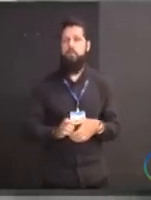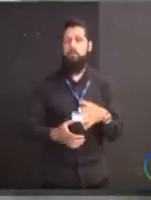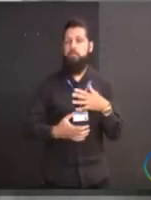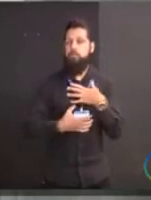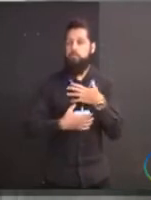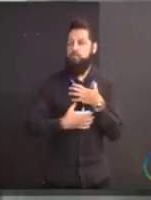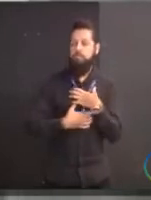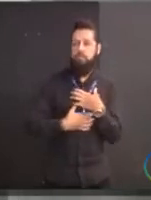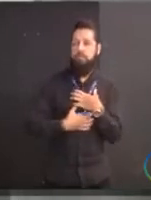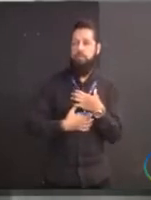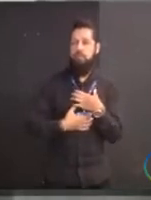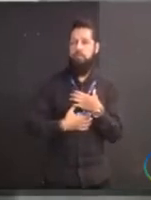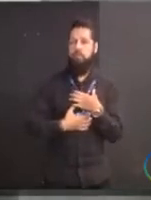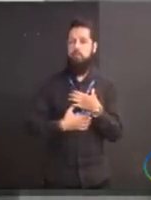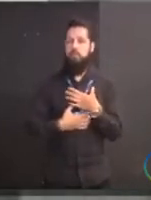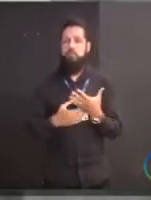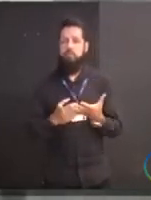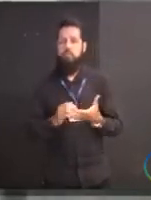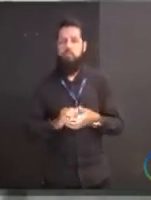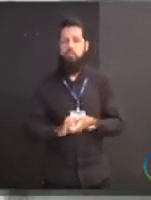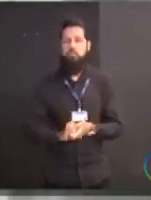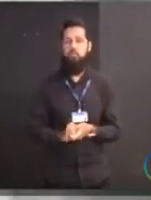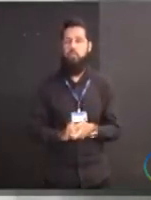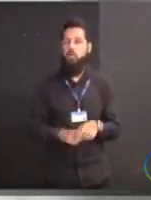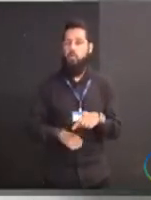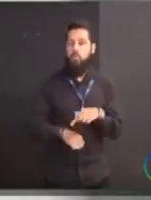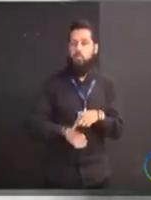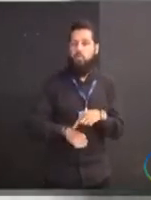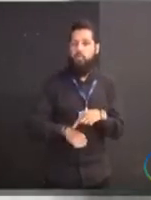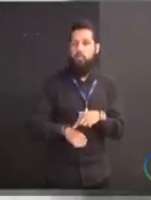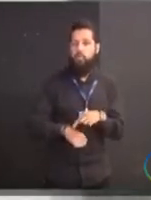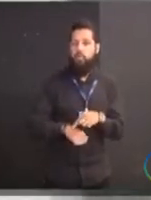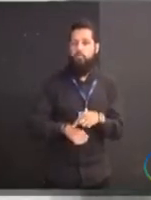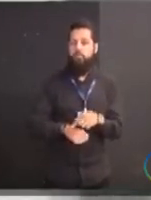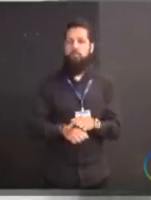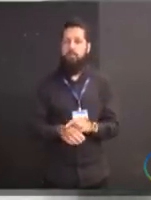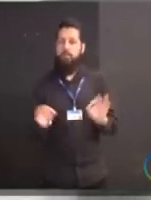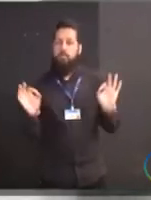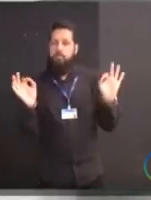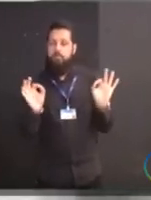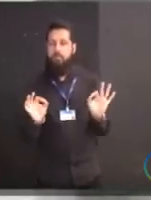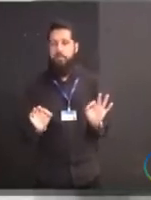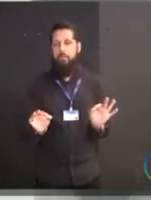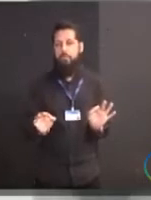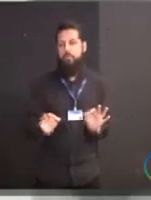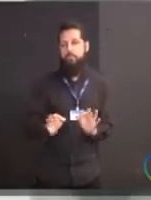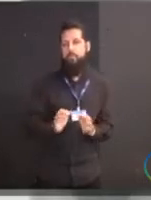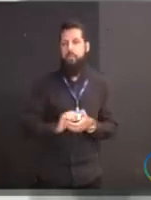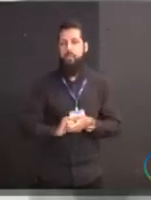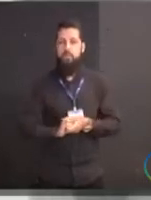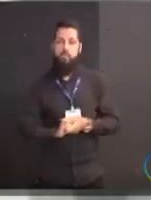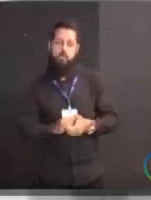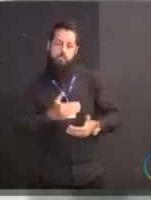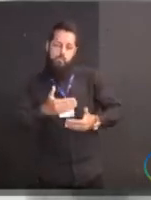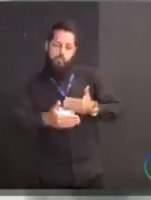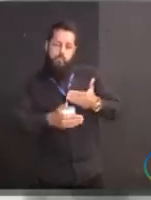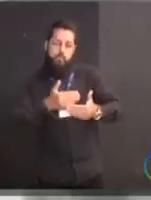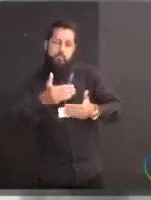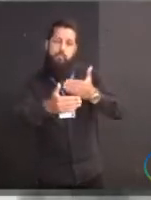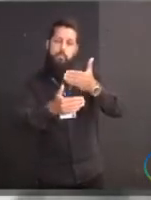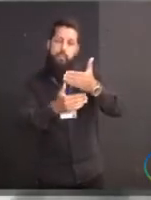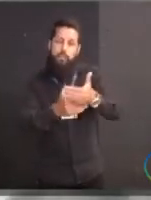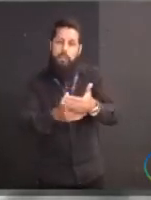de experiências inúmeras nos diversos campos do progresso